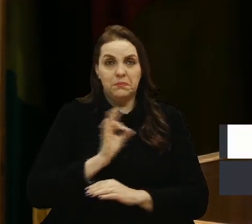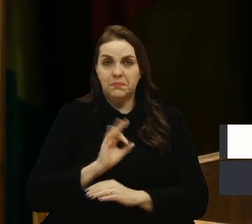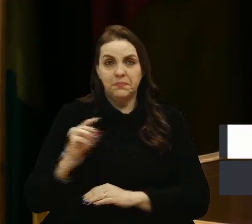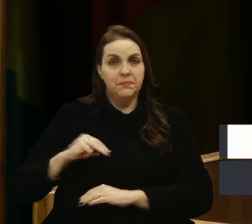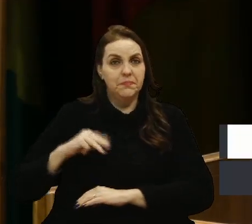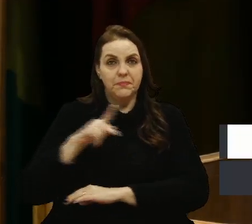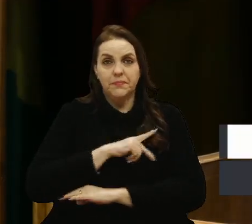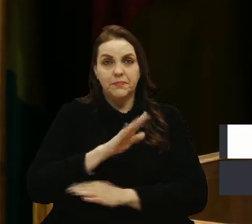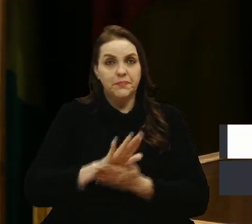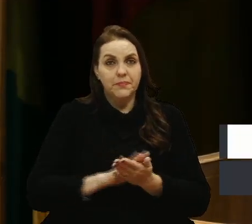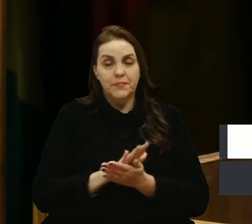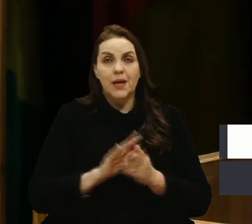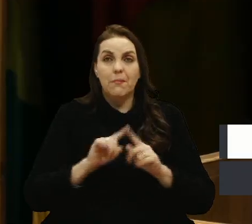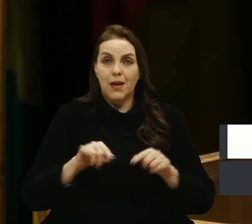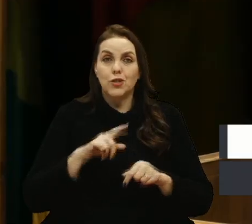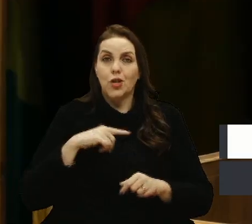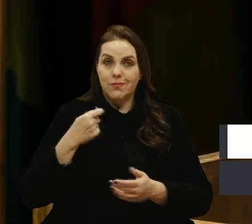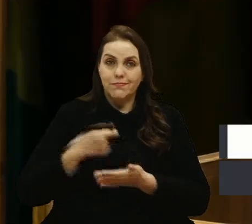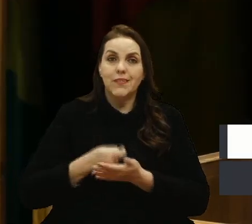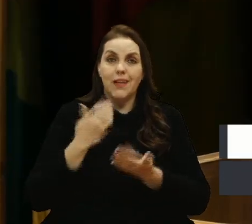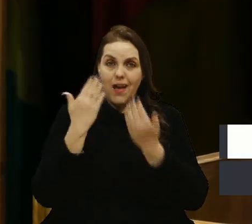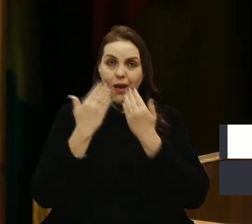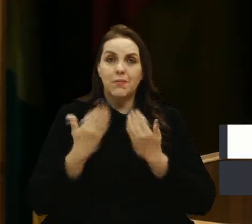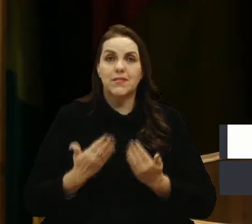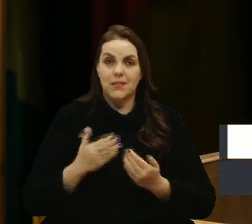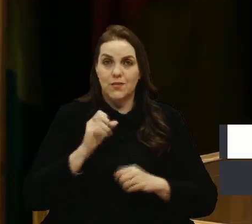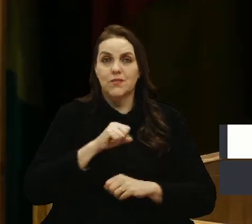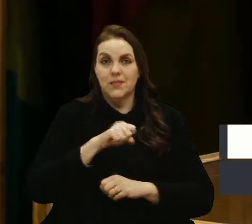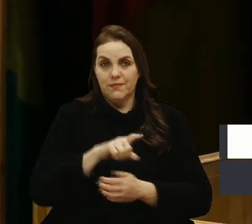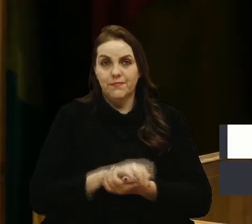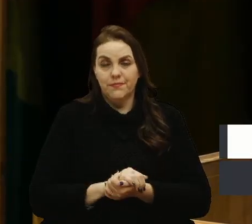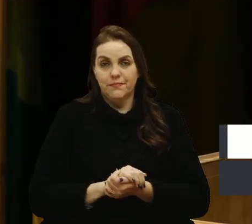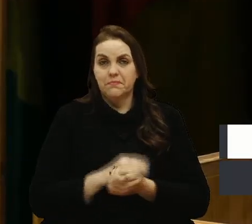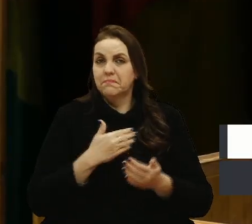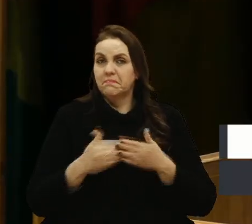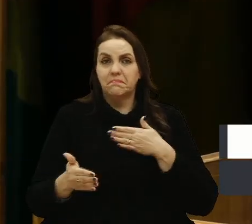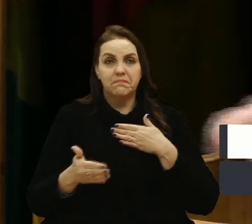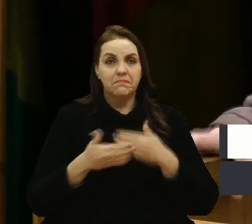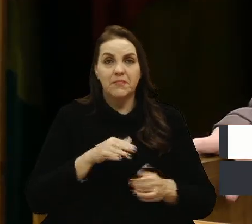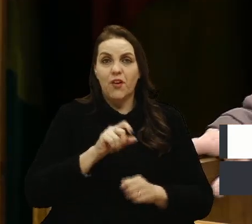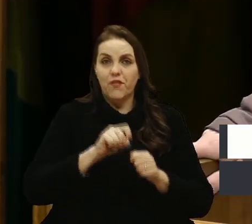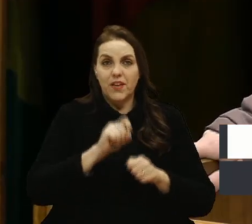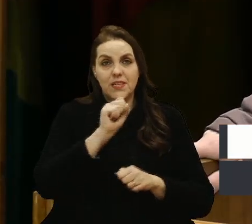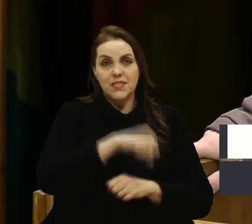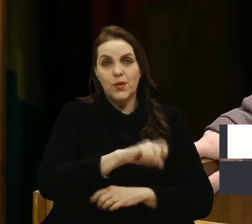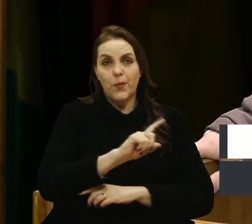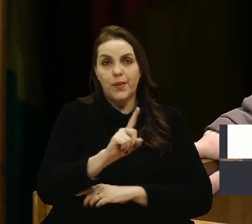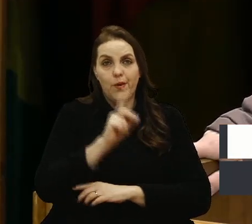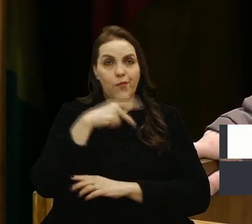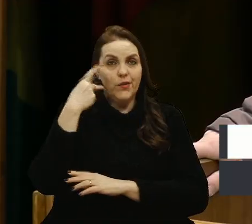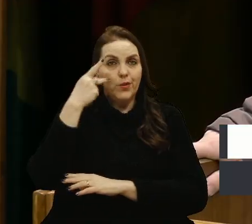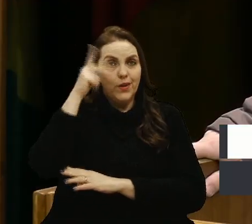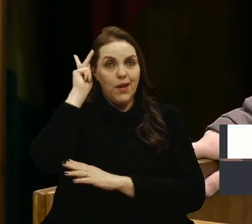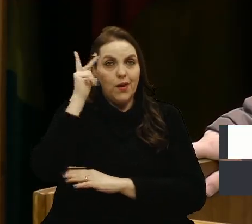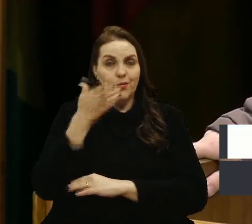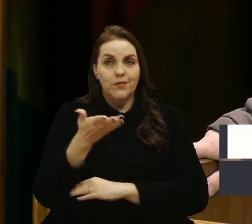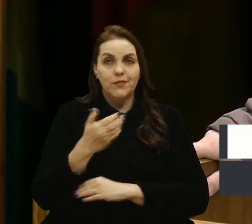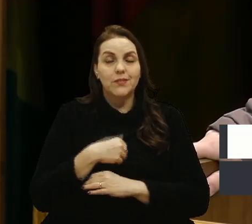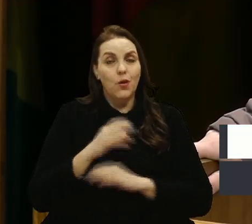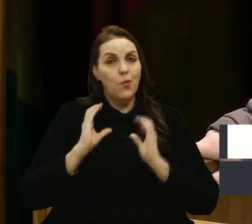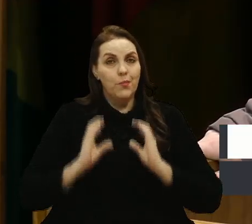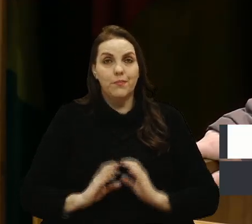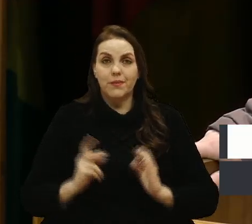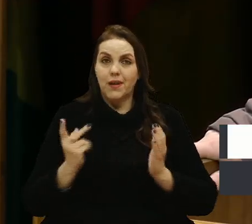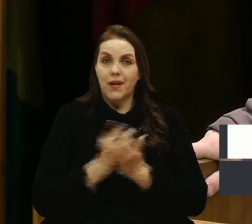Público. Agora nós temos dever de apreciar a conduta. Independente de ela ser cometida ou não pelo vereador Iago Morandi, a conduta narrada no fato é